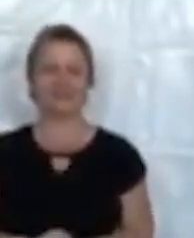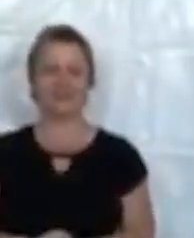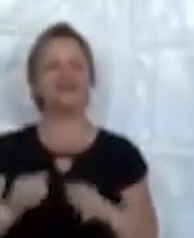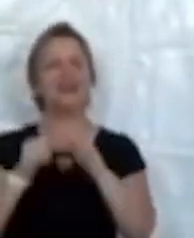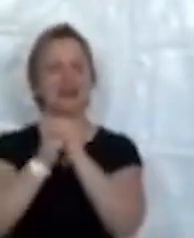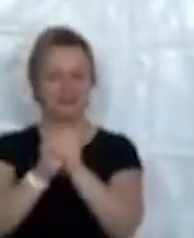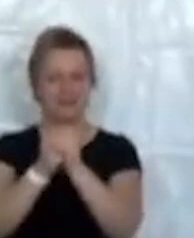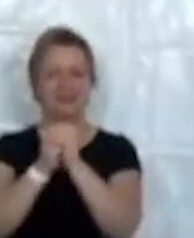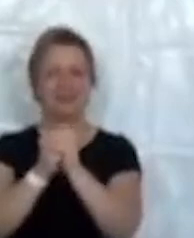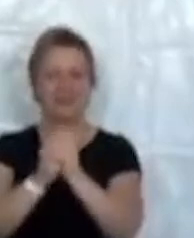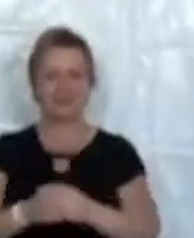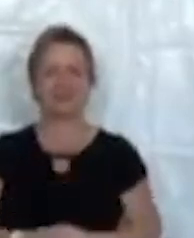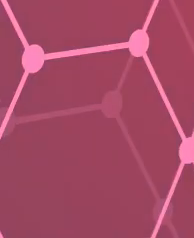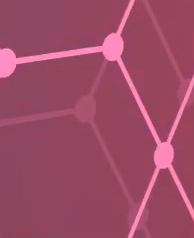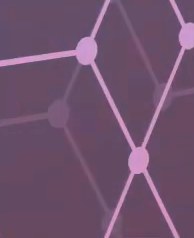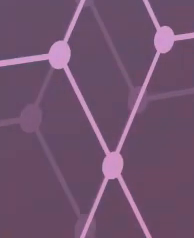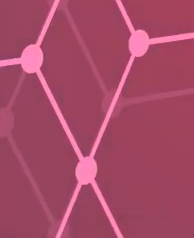Amém. Em nome de Jesus.